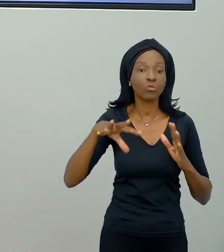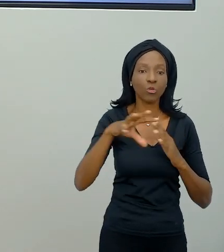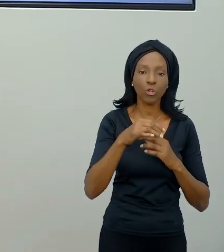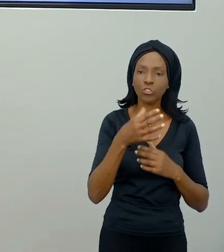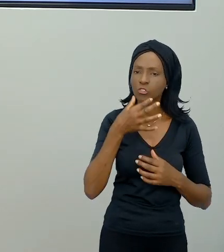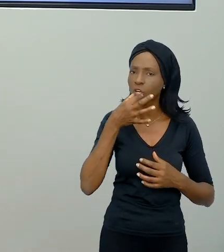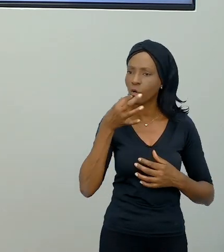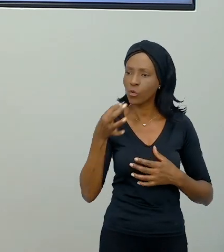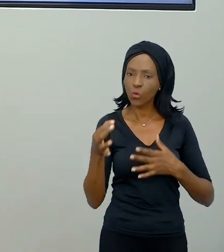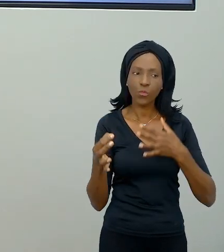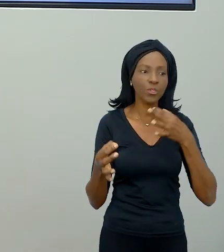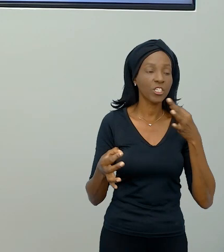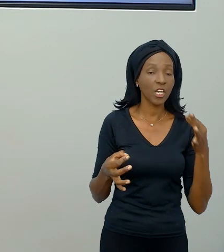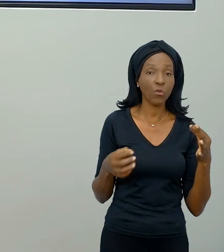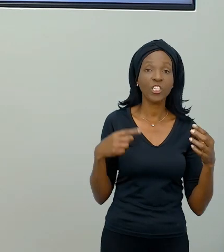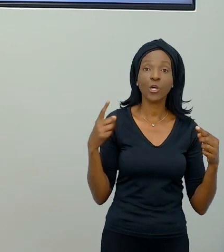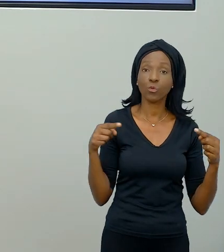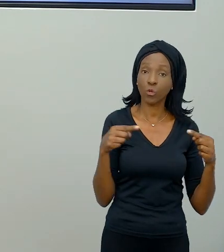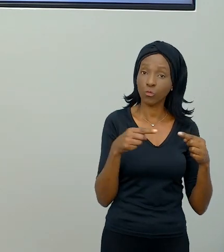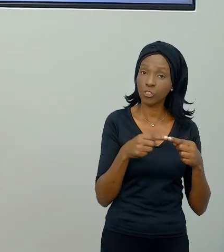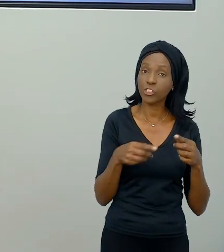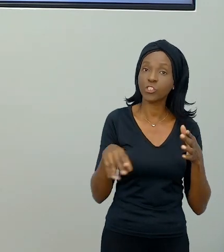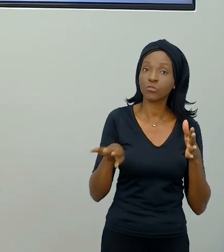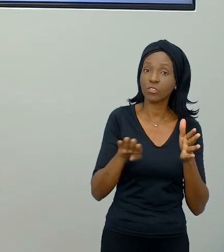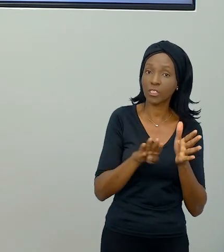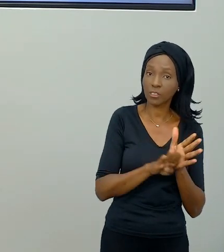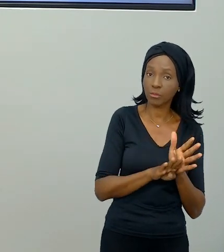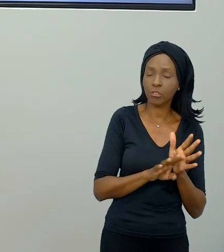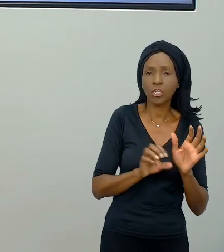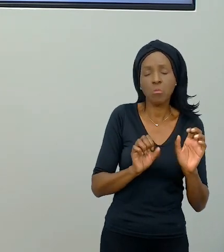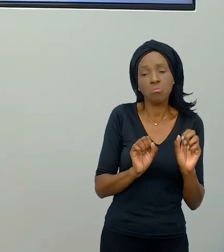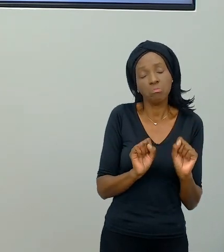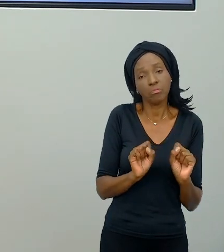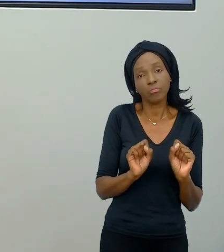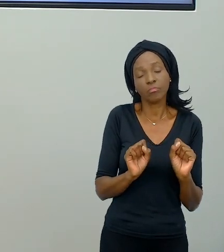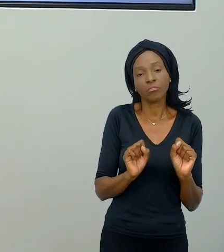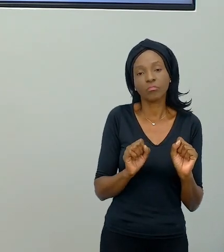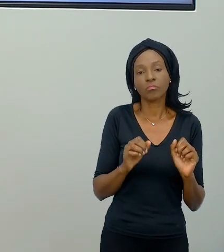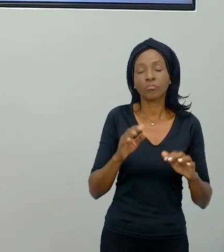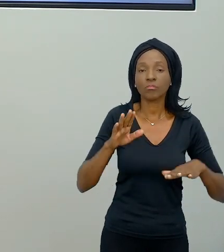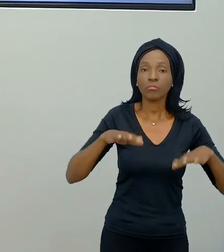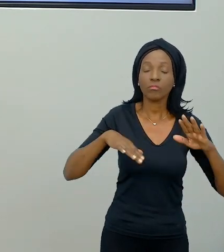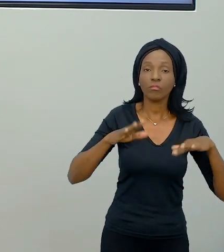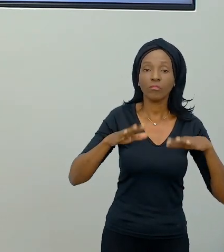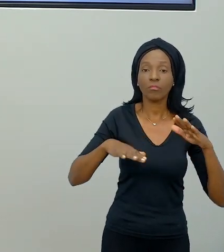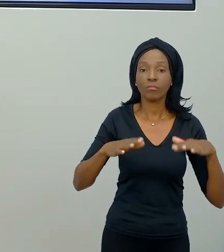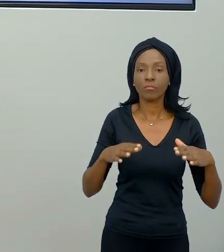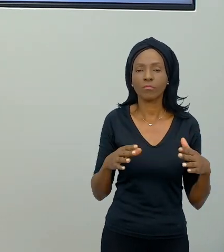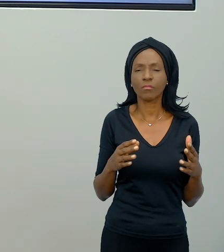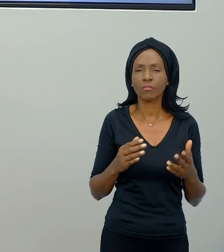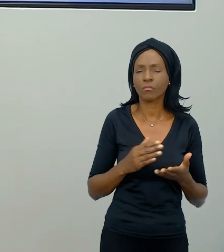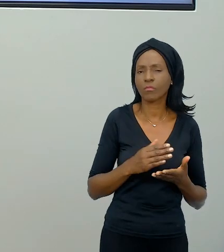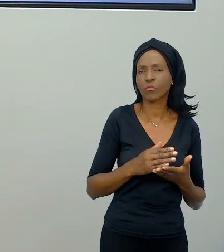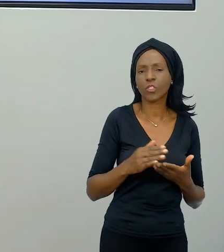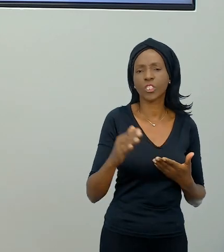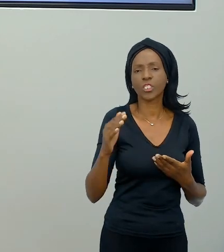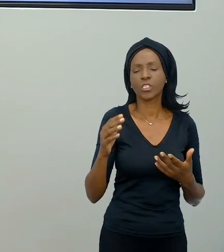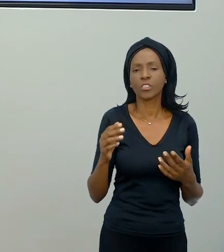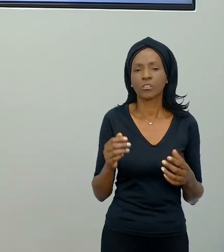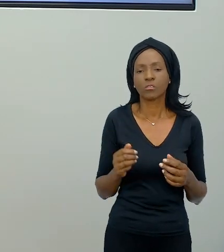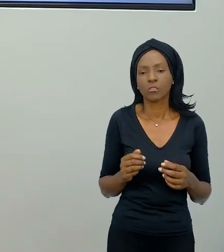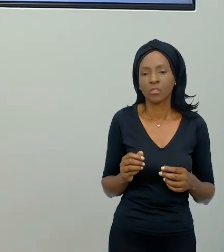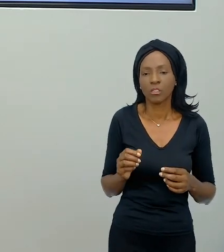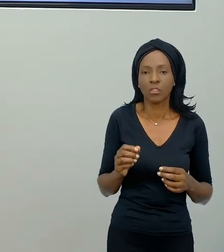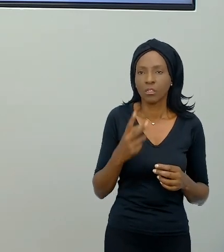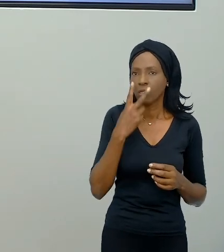essa é a perspectiva dessa metodologia, né? Pode ser que, às vezes, a princípio, isso seja